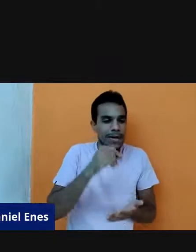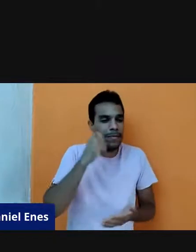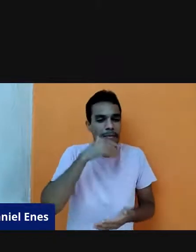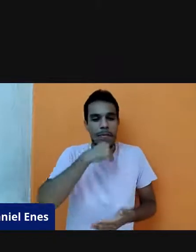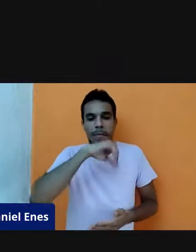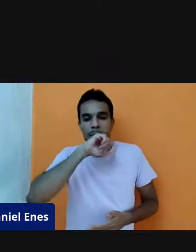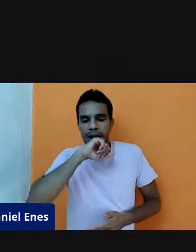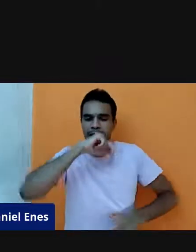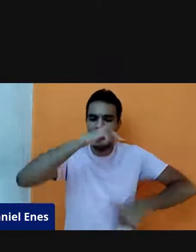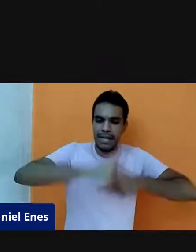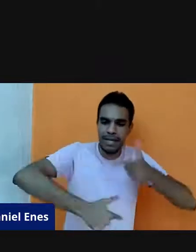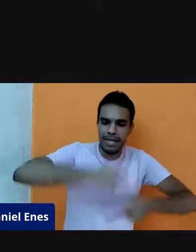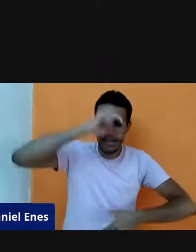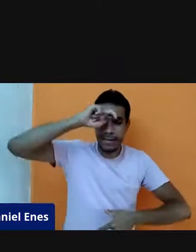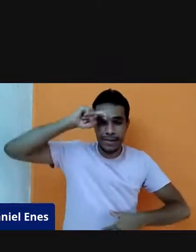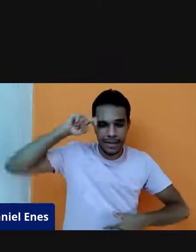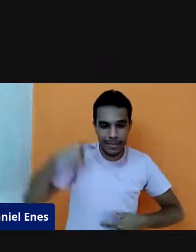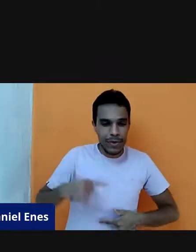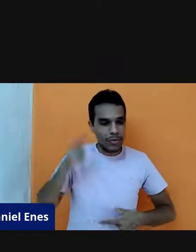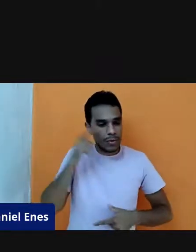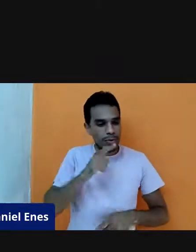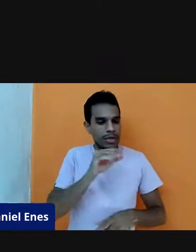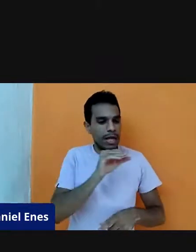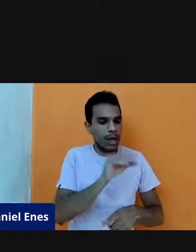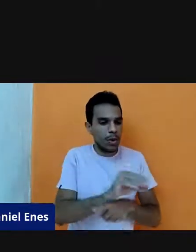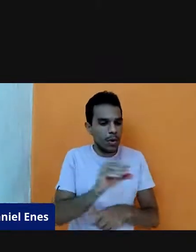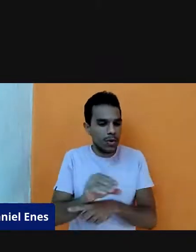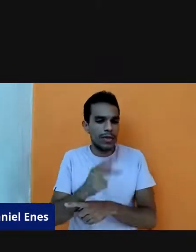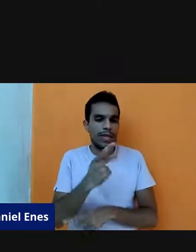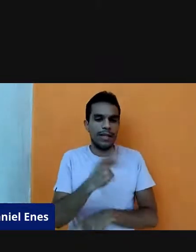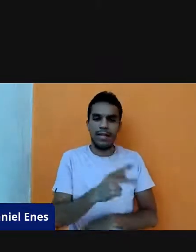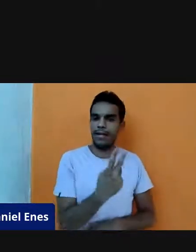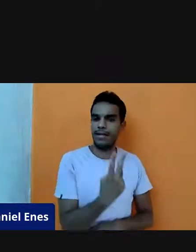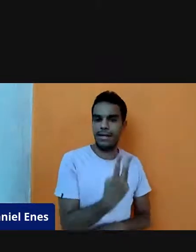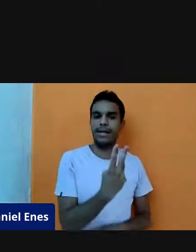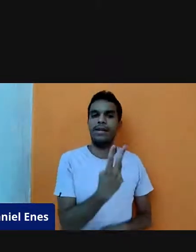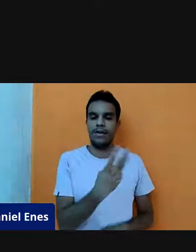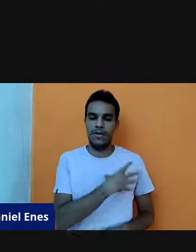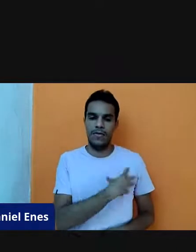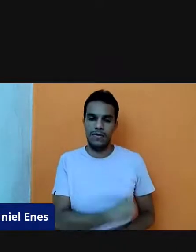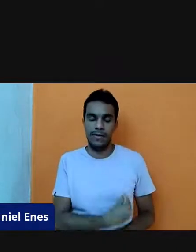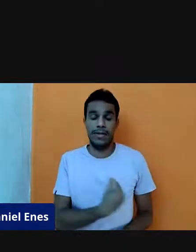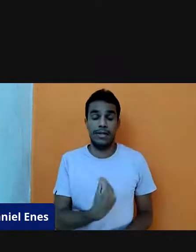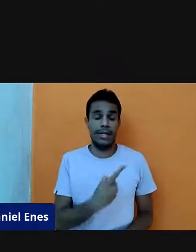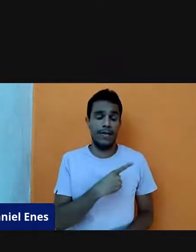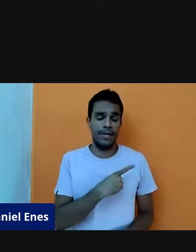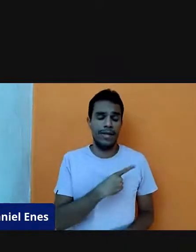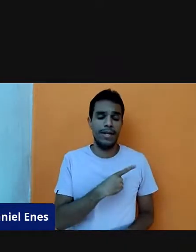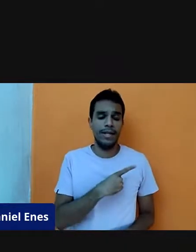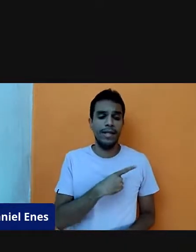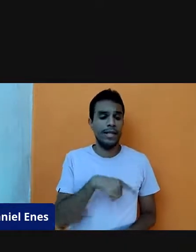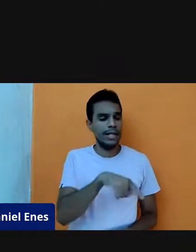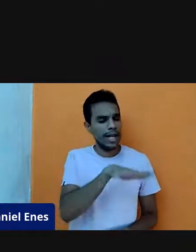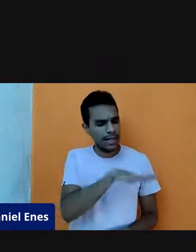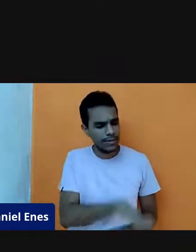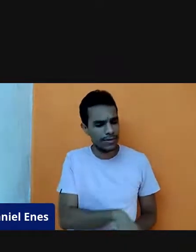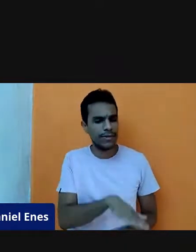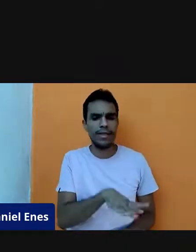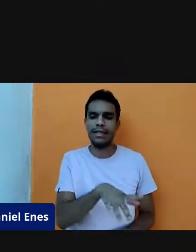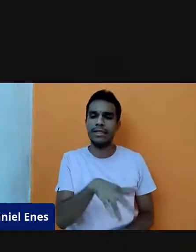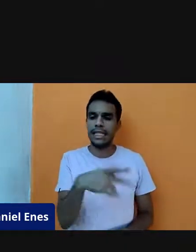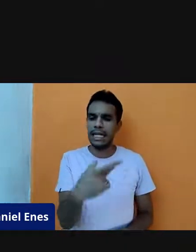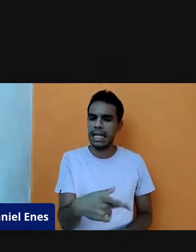sustentar as três filhas. Durante a infância, Clarice chegou a escrever vários contos,